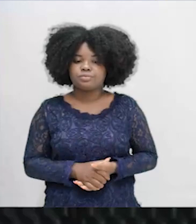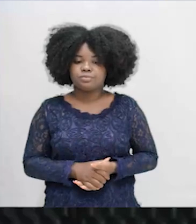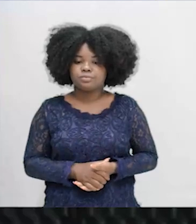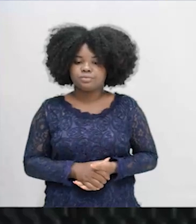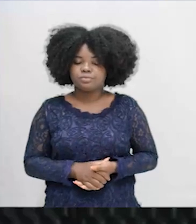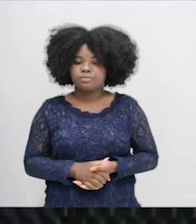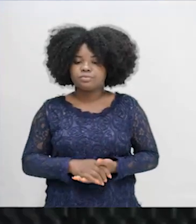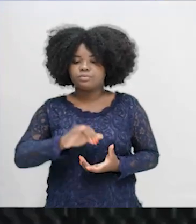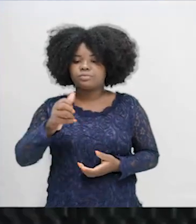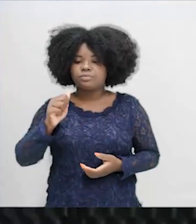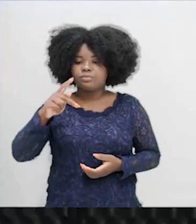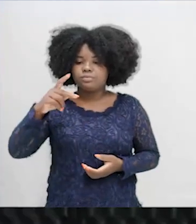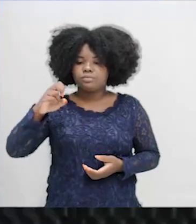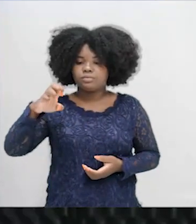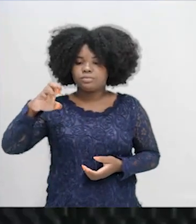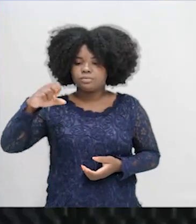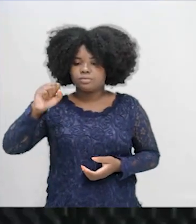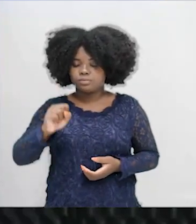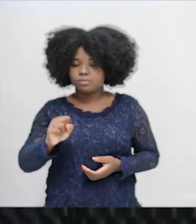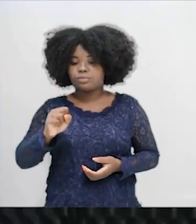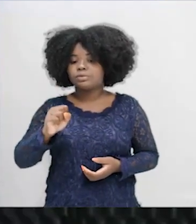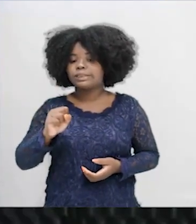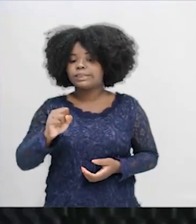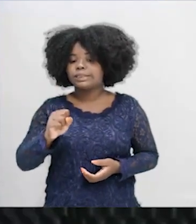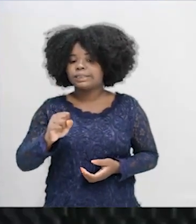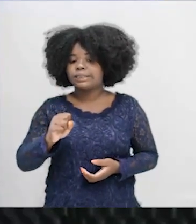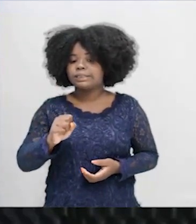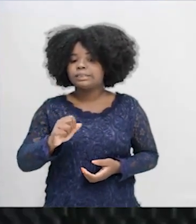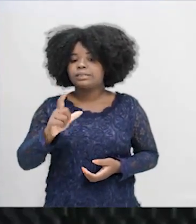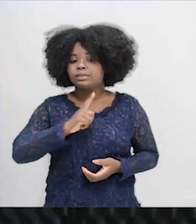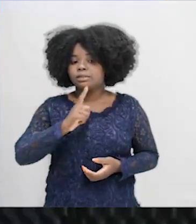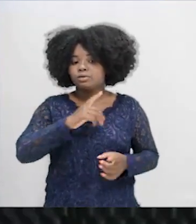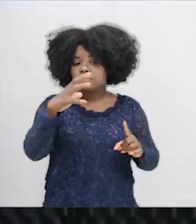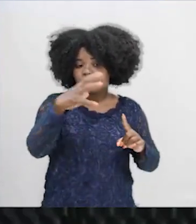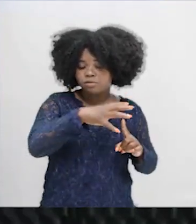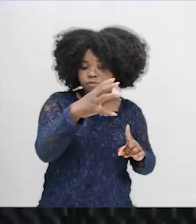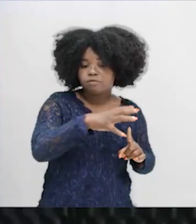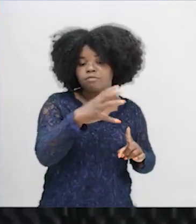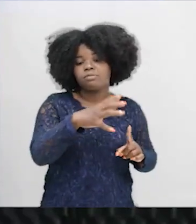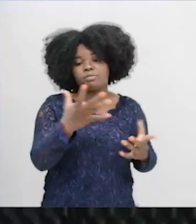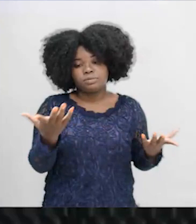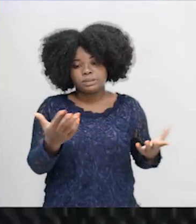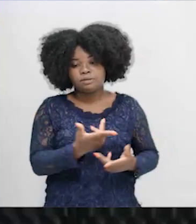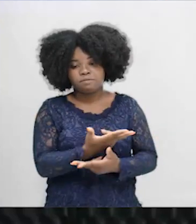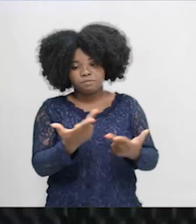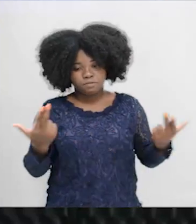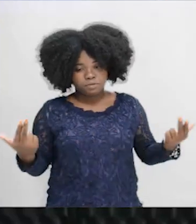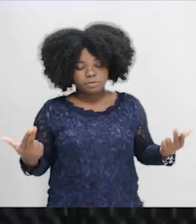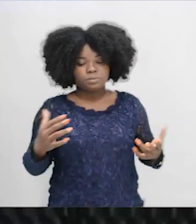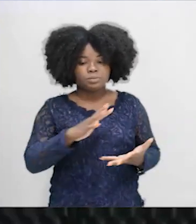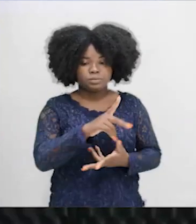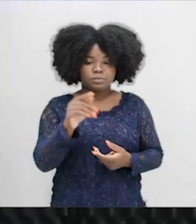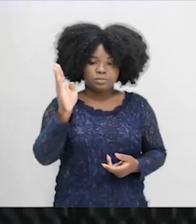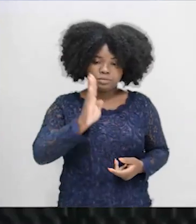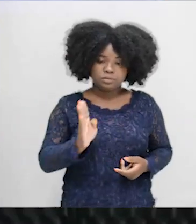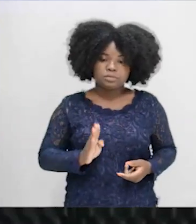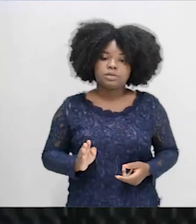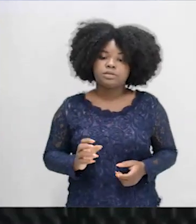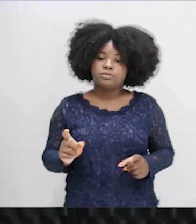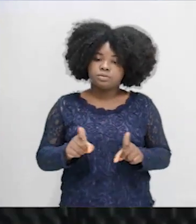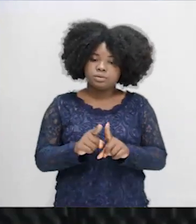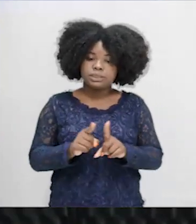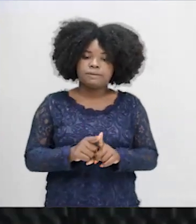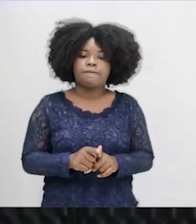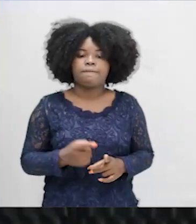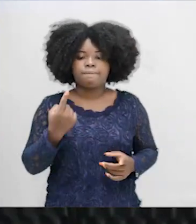falando japonês? Porque o mangá ganhou o mundo, ele saiu só do Japão. Ele já tem uma influência muito grande, inclusive em várias partes do mundo, e no Brasil é muito forte.